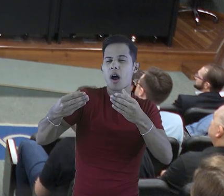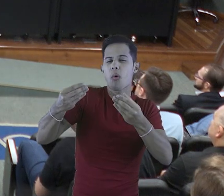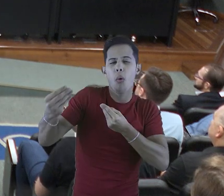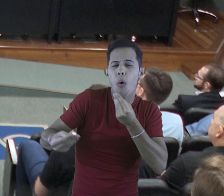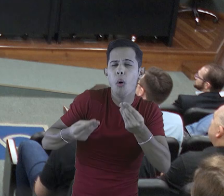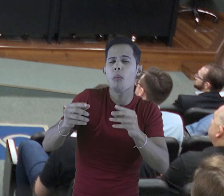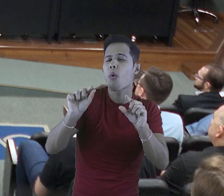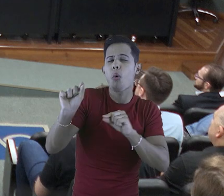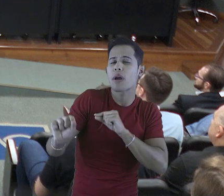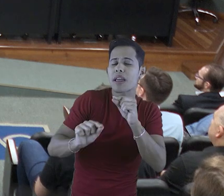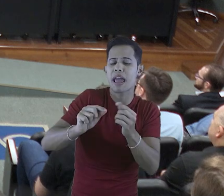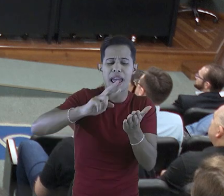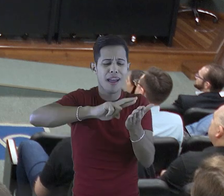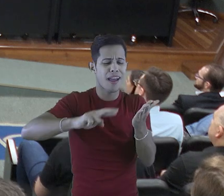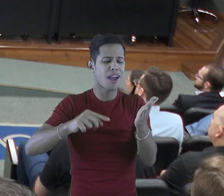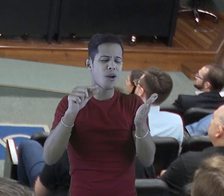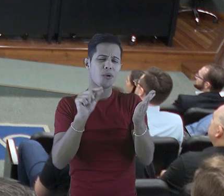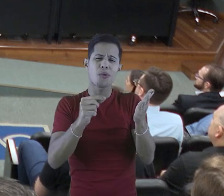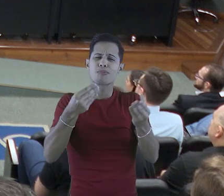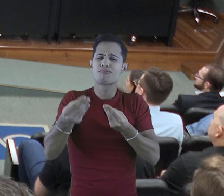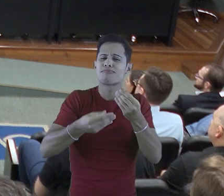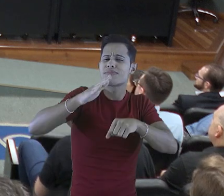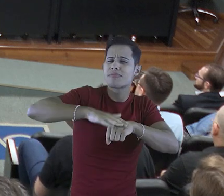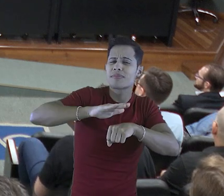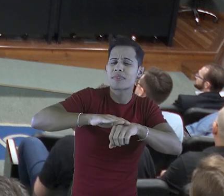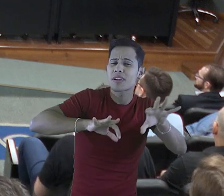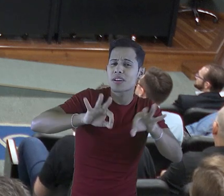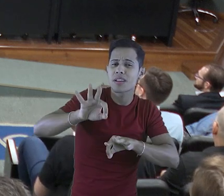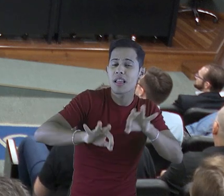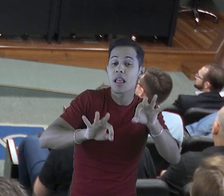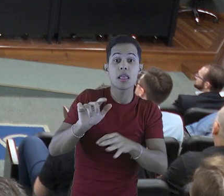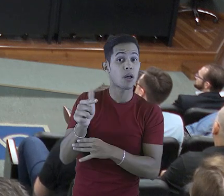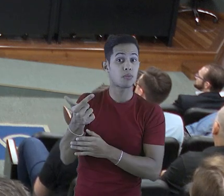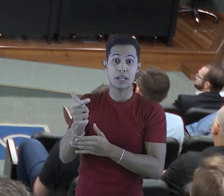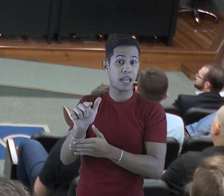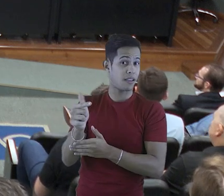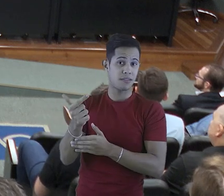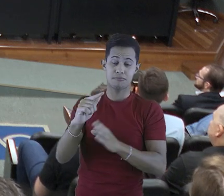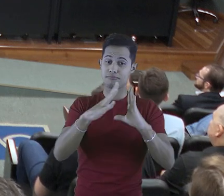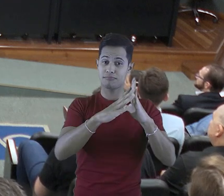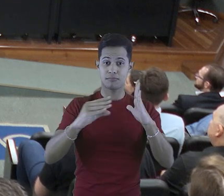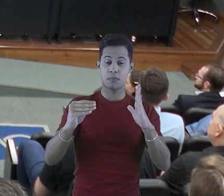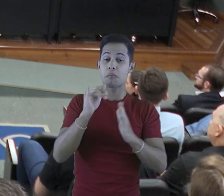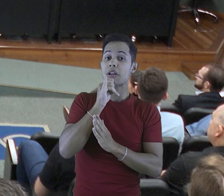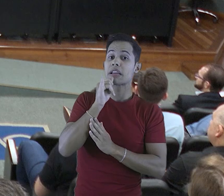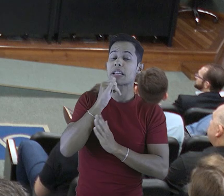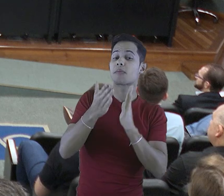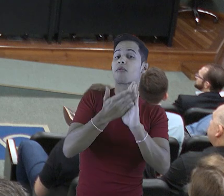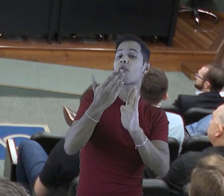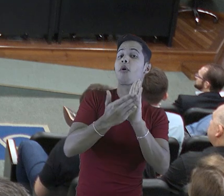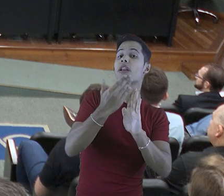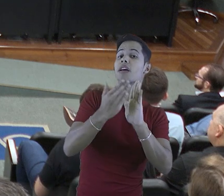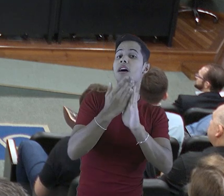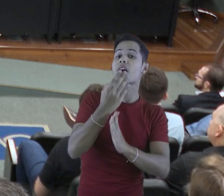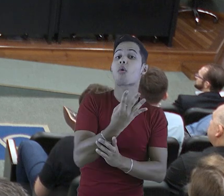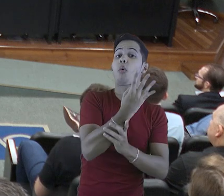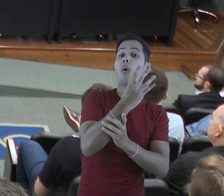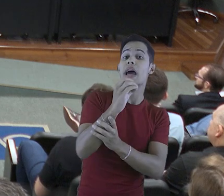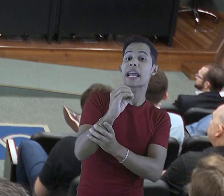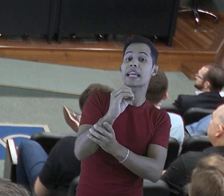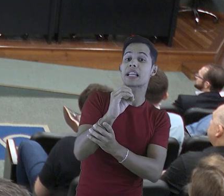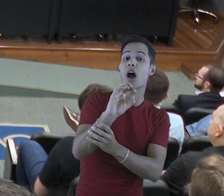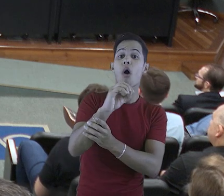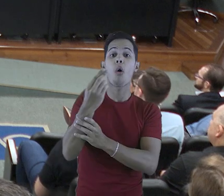a carinha desse relatório? Como é que eu tenho que fazer esse relatório? É um relatório de 40 páginas ou é relatório de duas? O tem que ter nesse